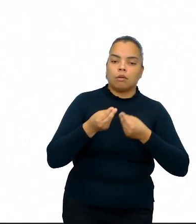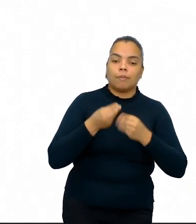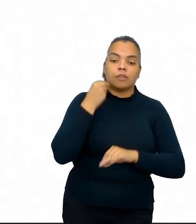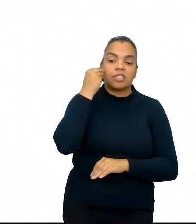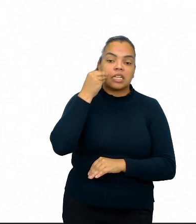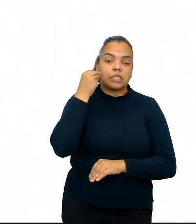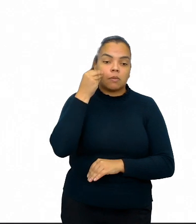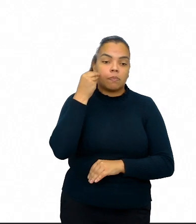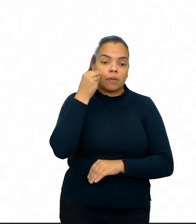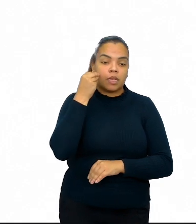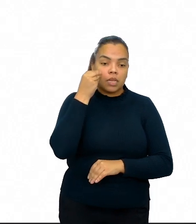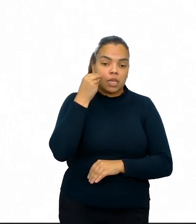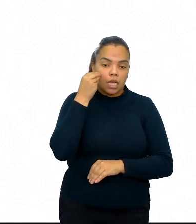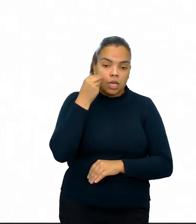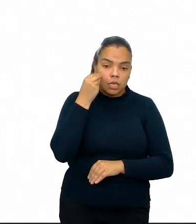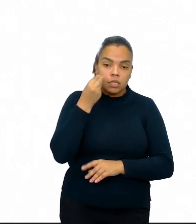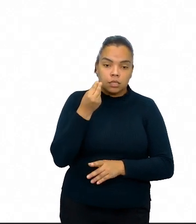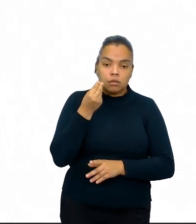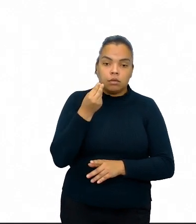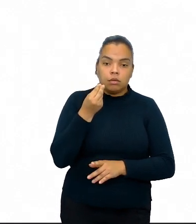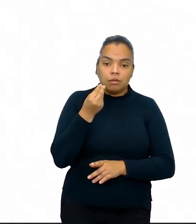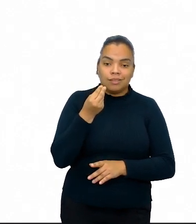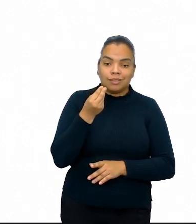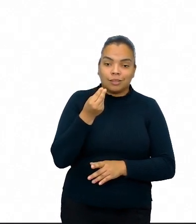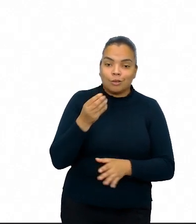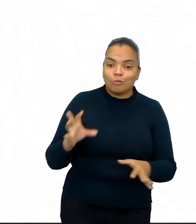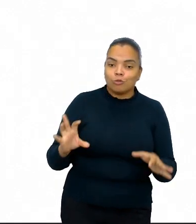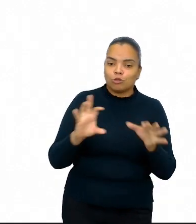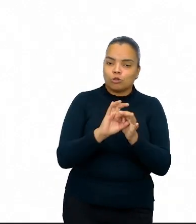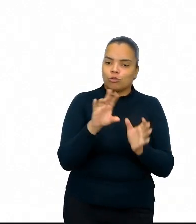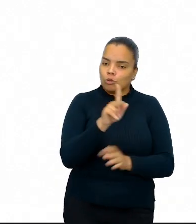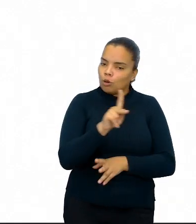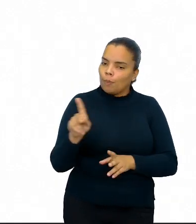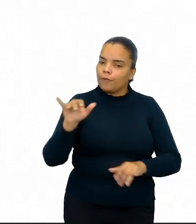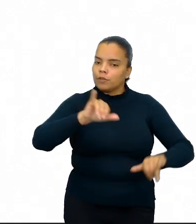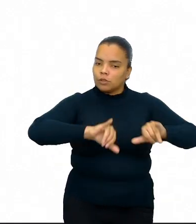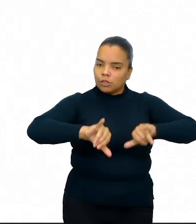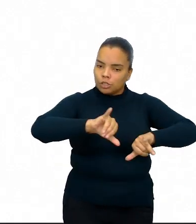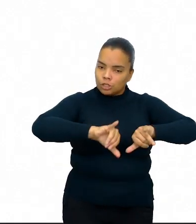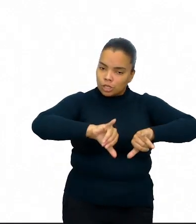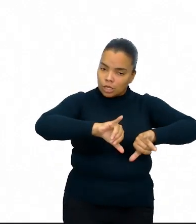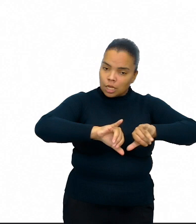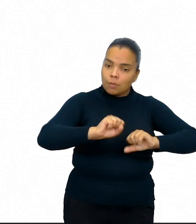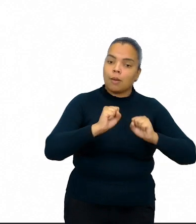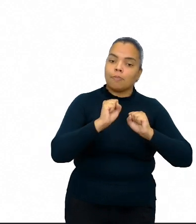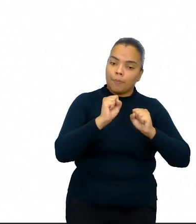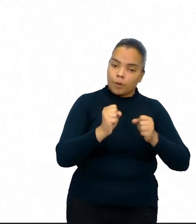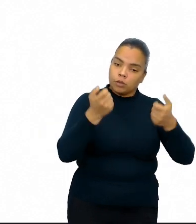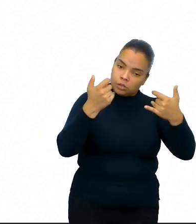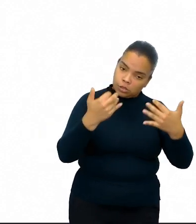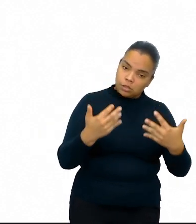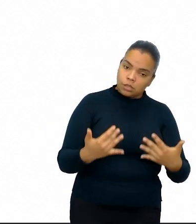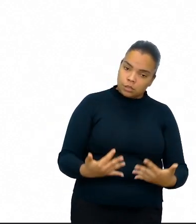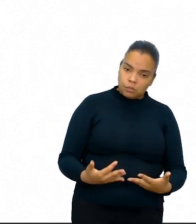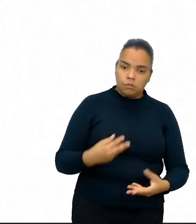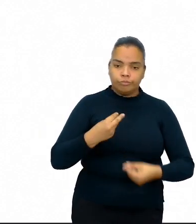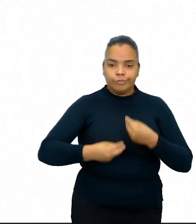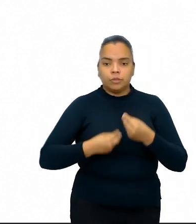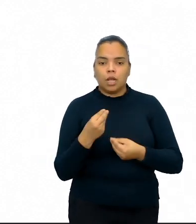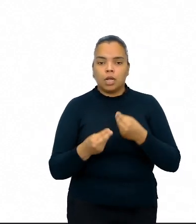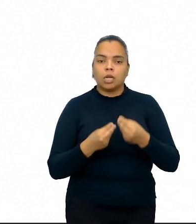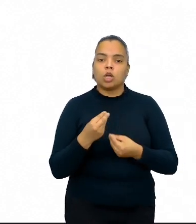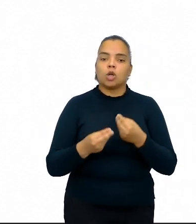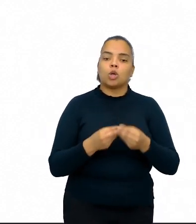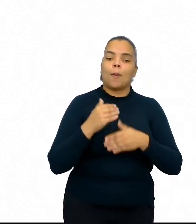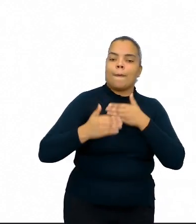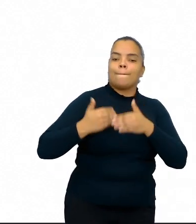em parceria com o nosso colega da química, enquanto explicamos para os estudantes o processo de ossificação